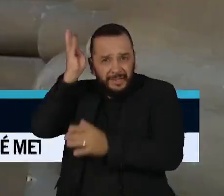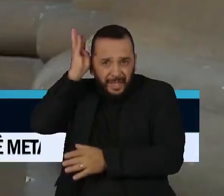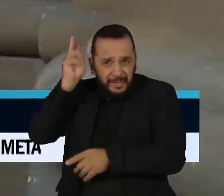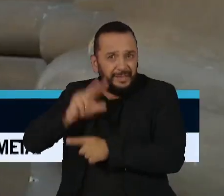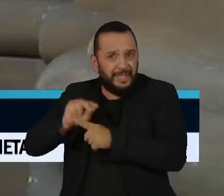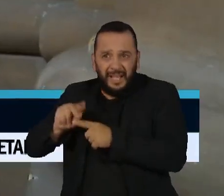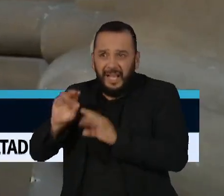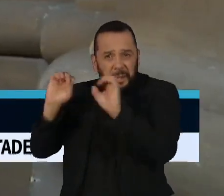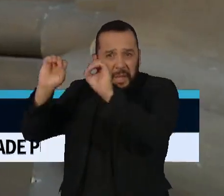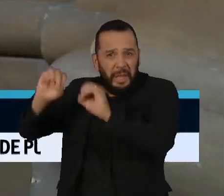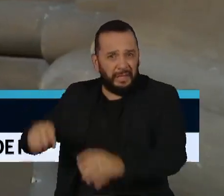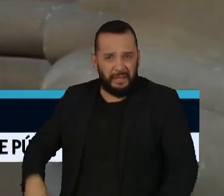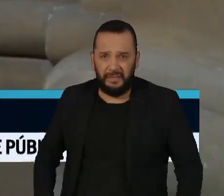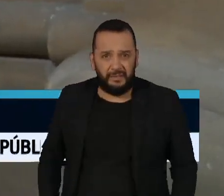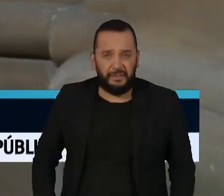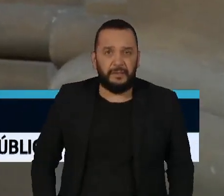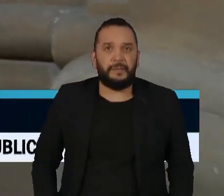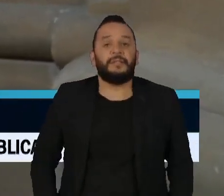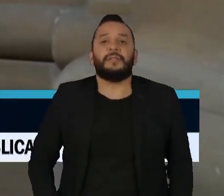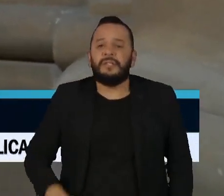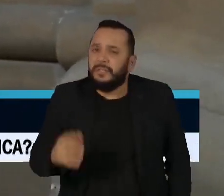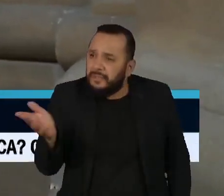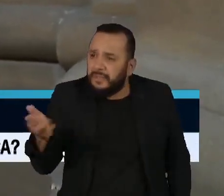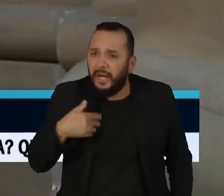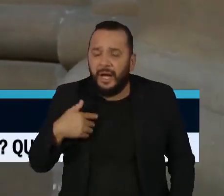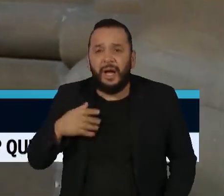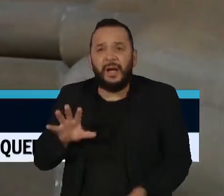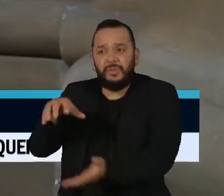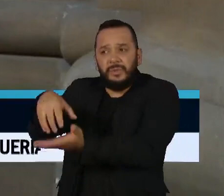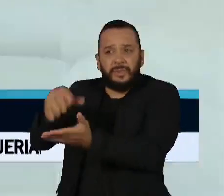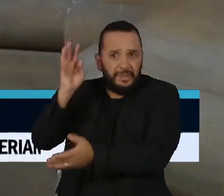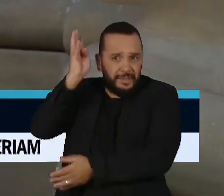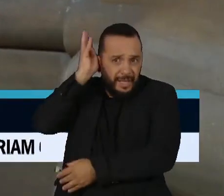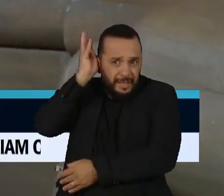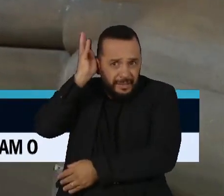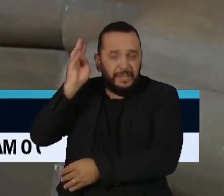SENAC. Retirando recursos de uma entidade destinada à